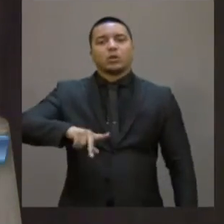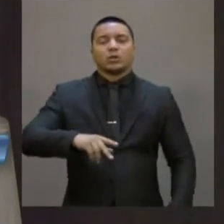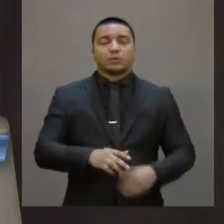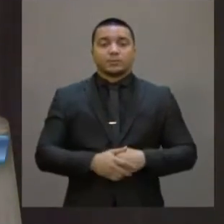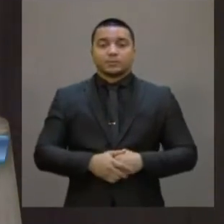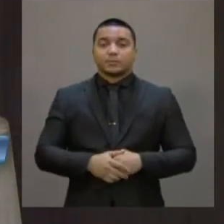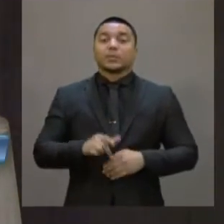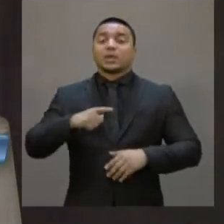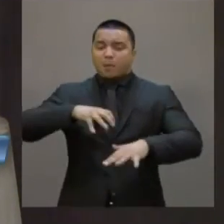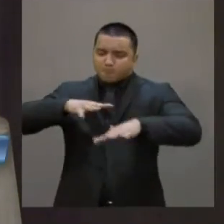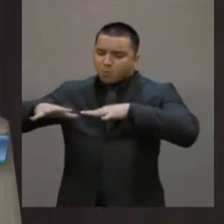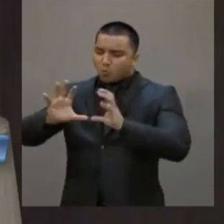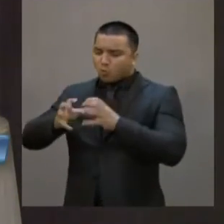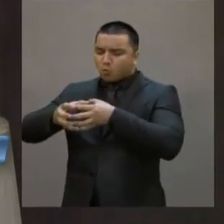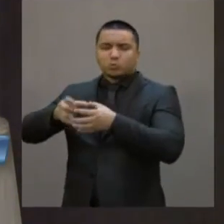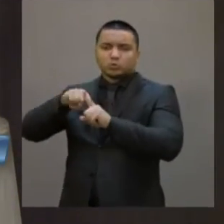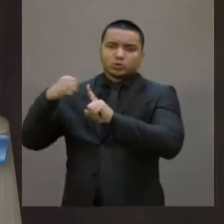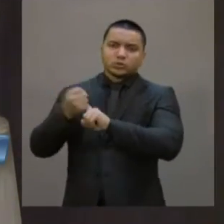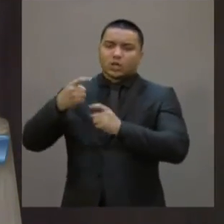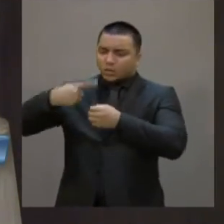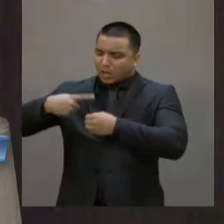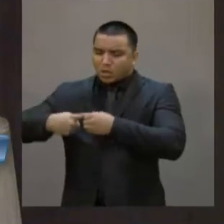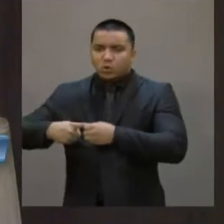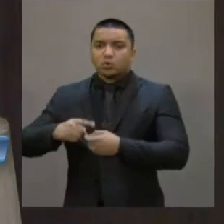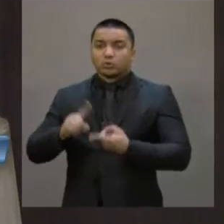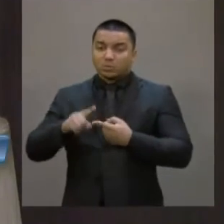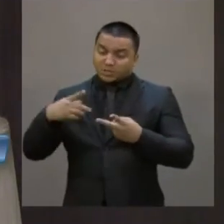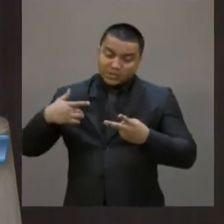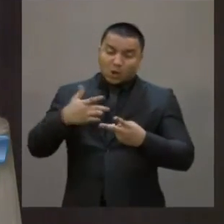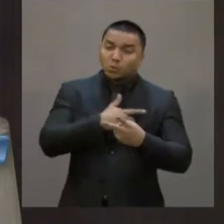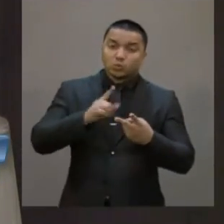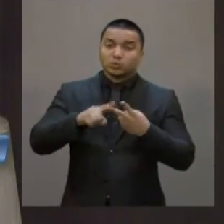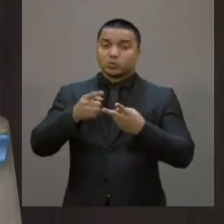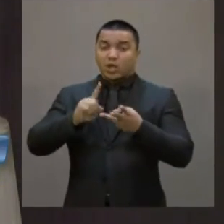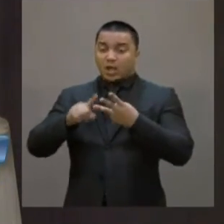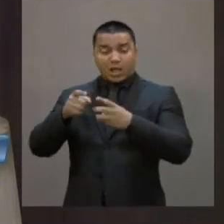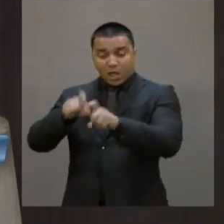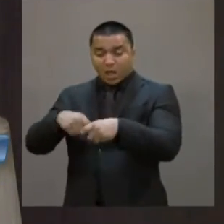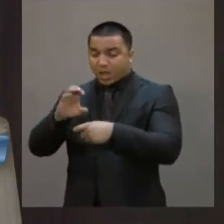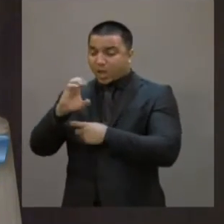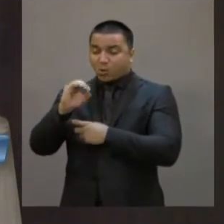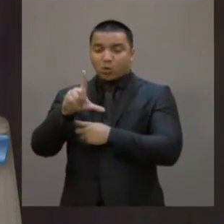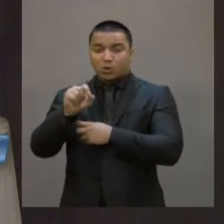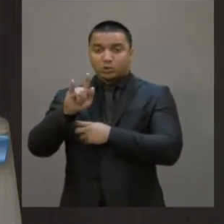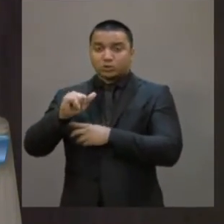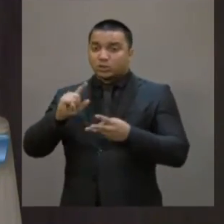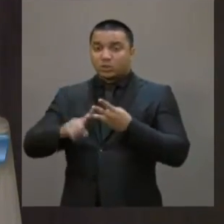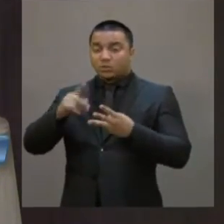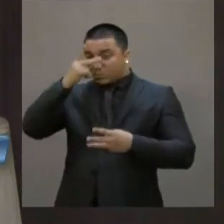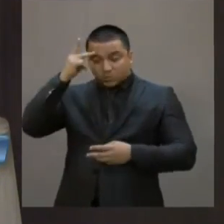Aos movimentos sociais do campo, ao movimento da saúde, da agroecologia, do camponês e da